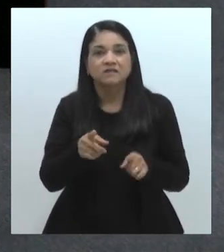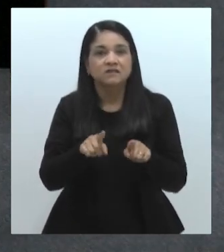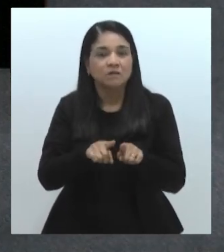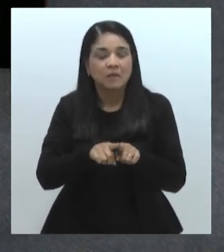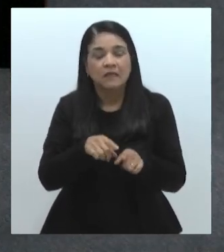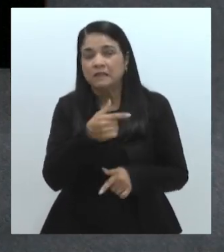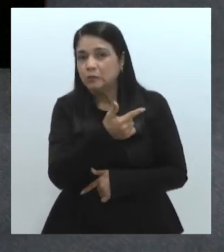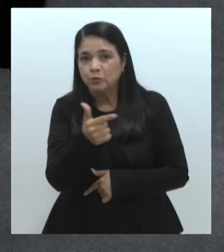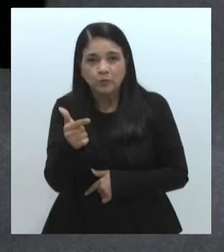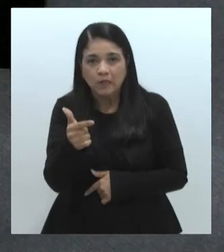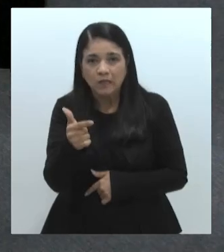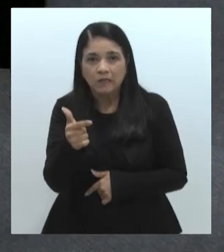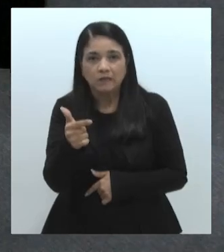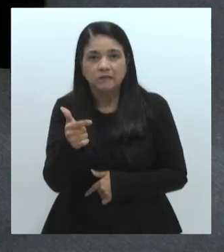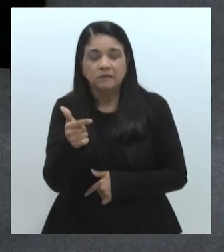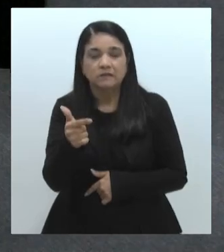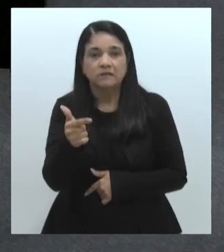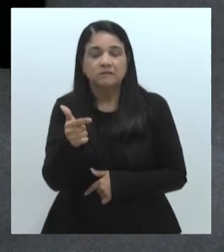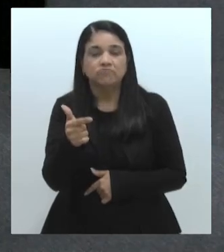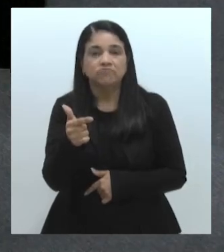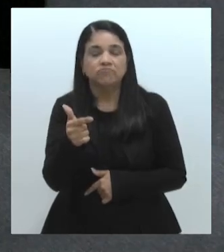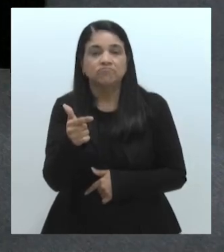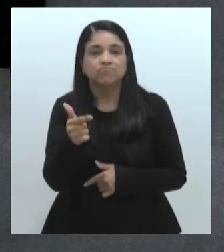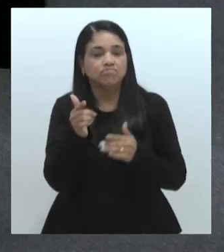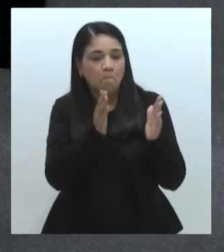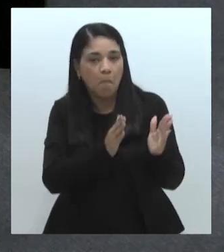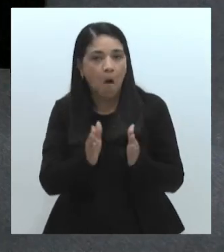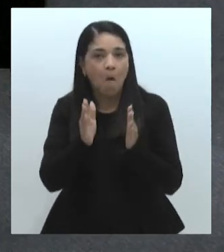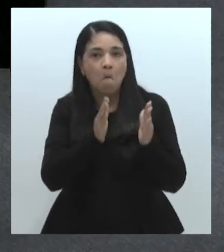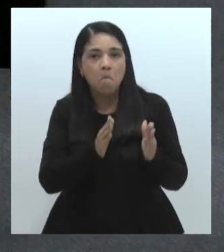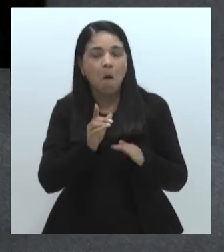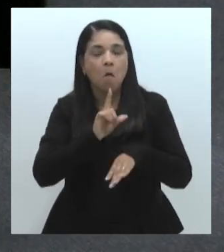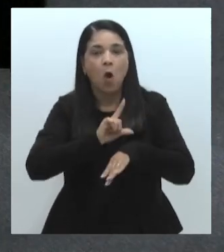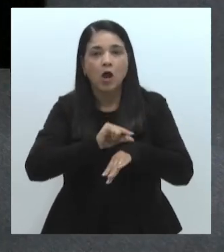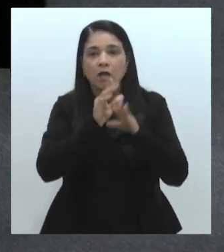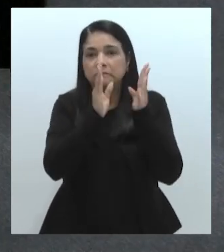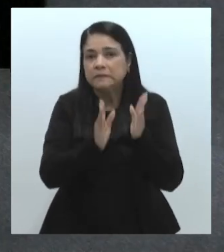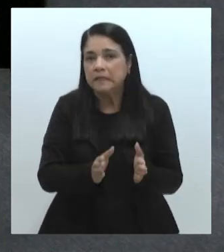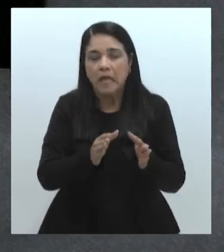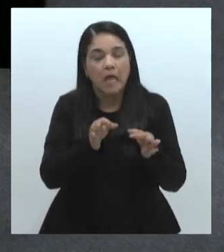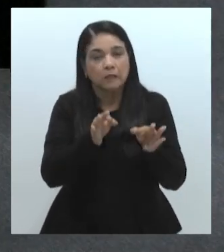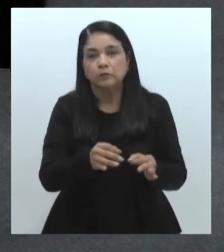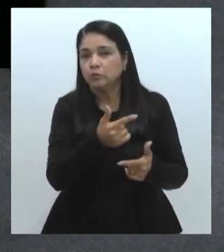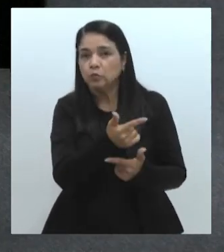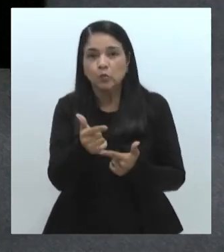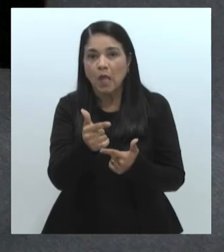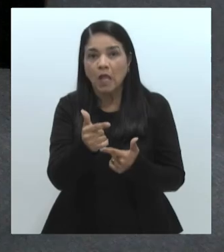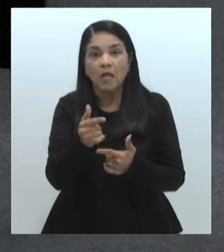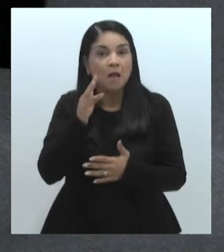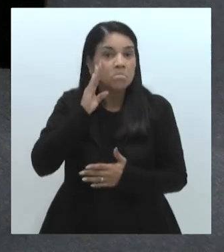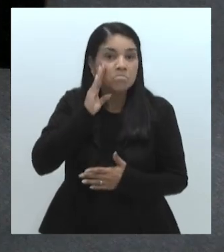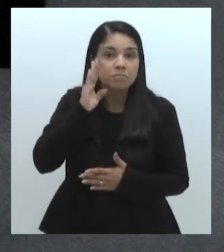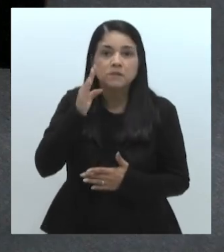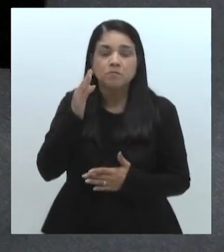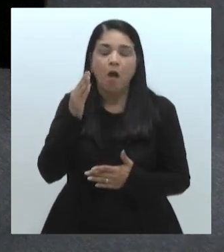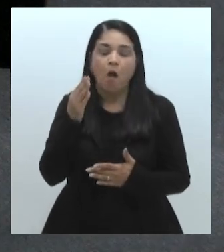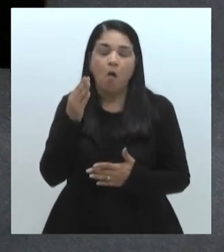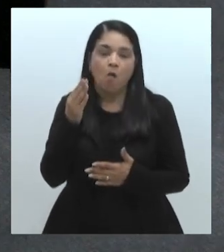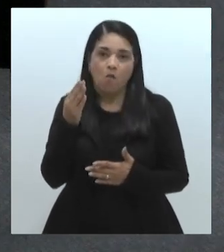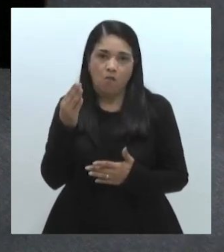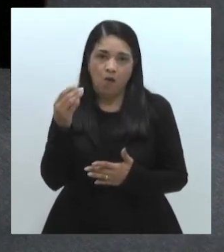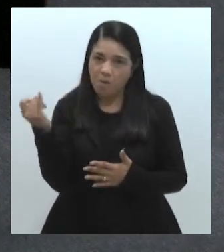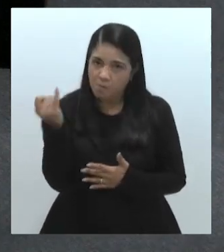não tem a periodicidade que é tão importante e fundamental para os trabalhadores. Afinal de contas, se você